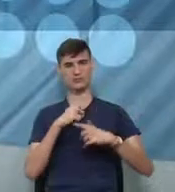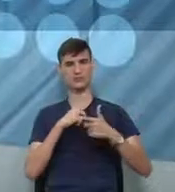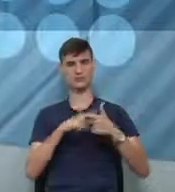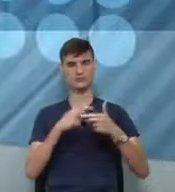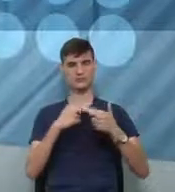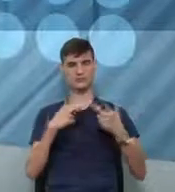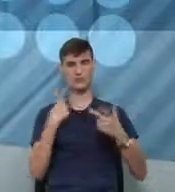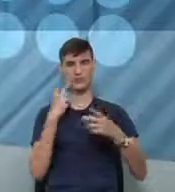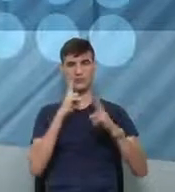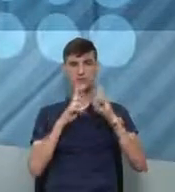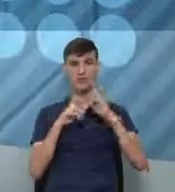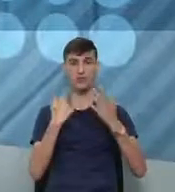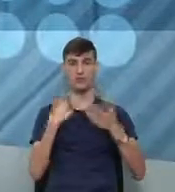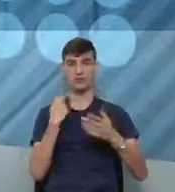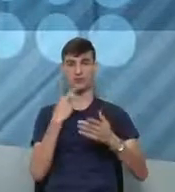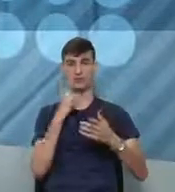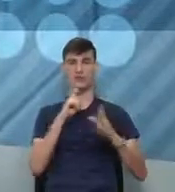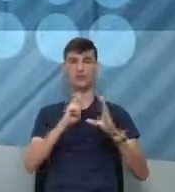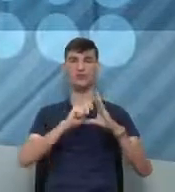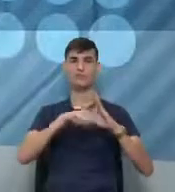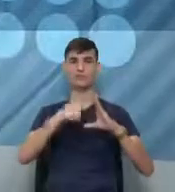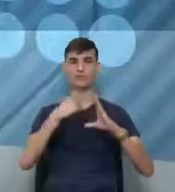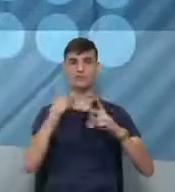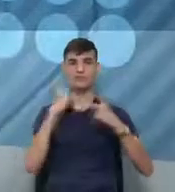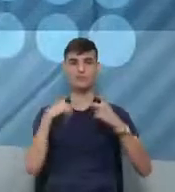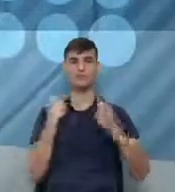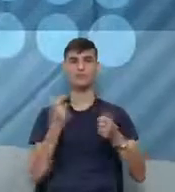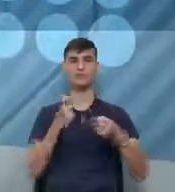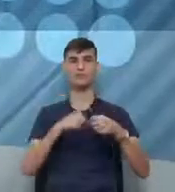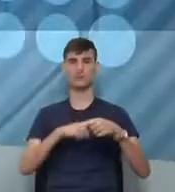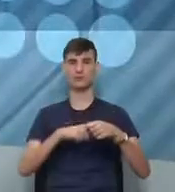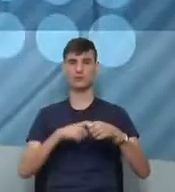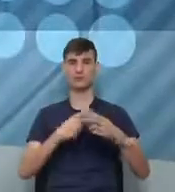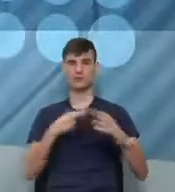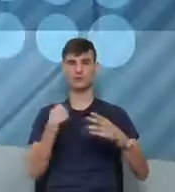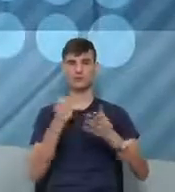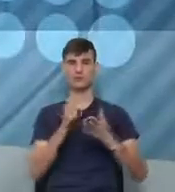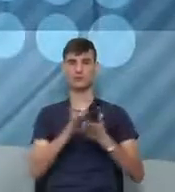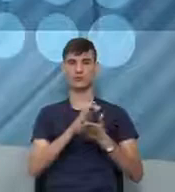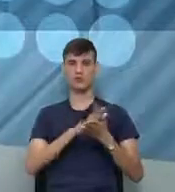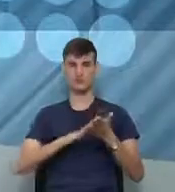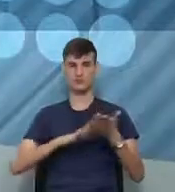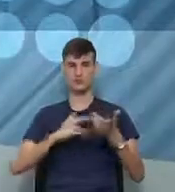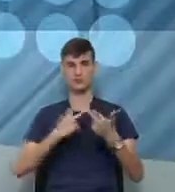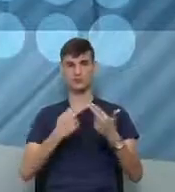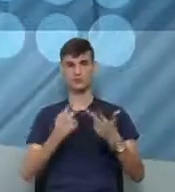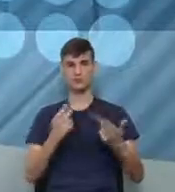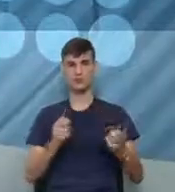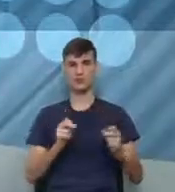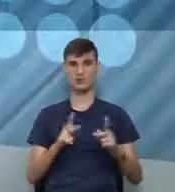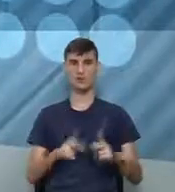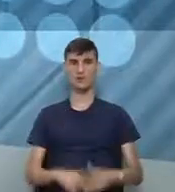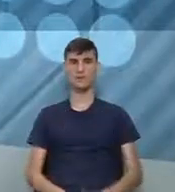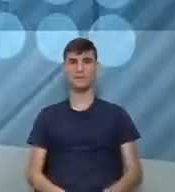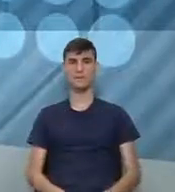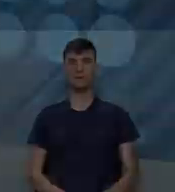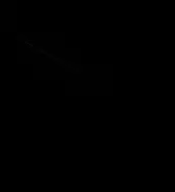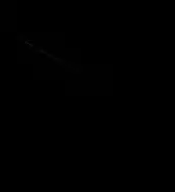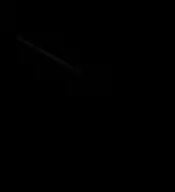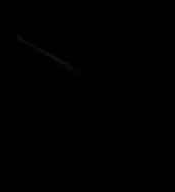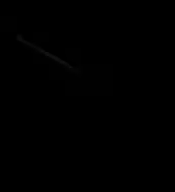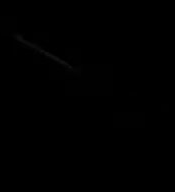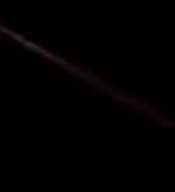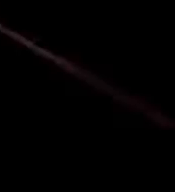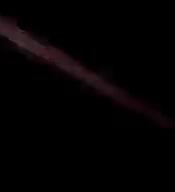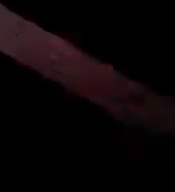tá? Eu vou agora chamar a nossa cápsula para que daqui a pouco a gente volte com as nossas situações problemas.